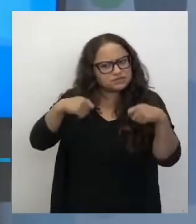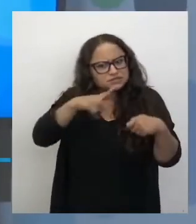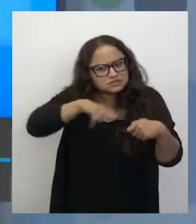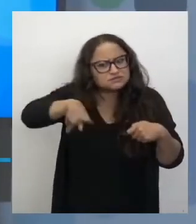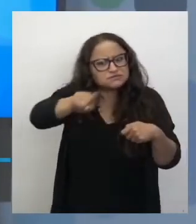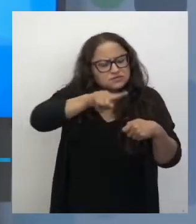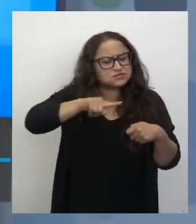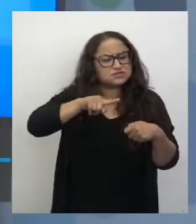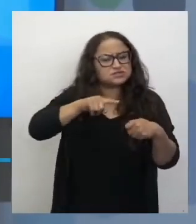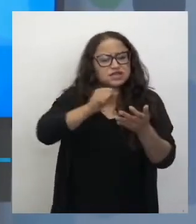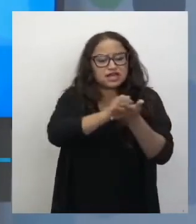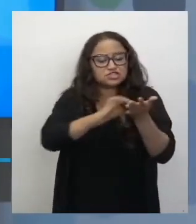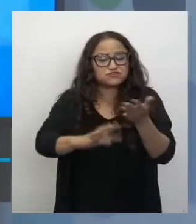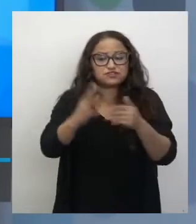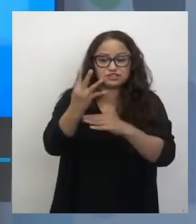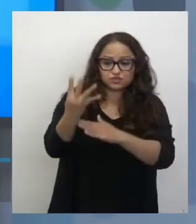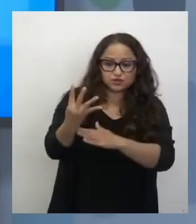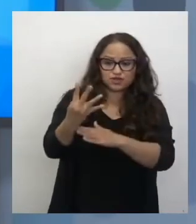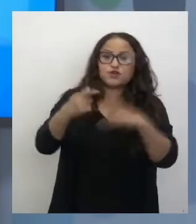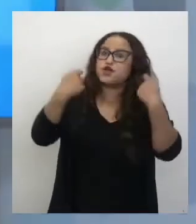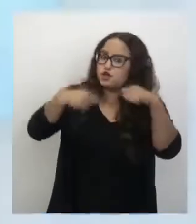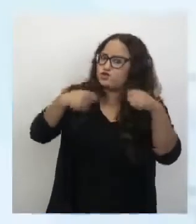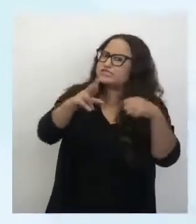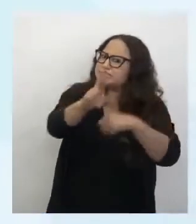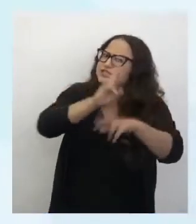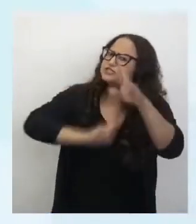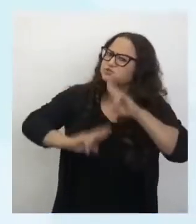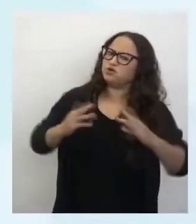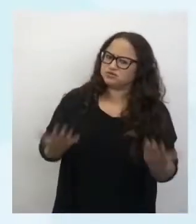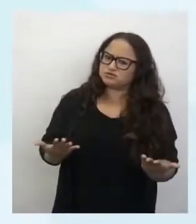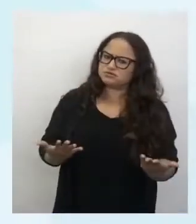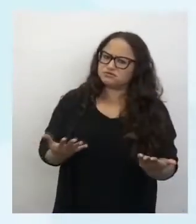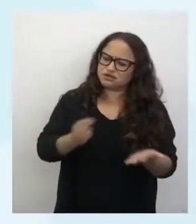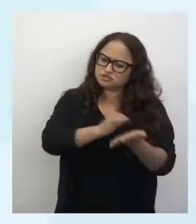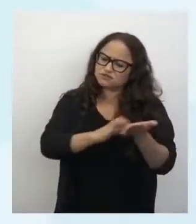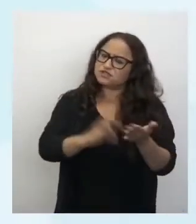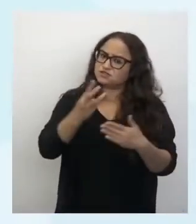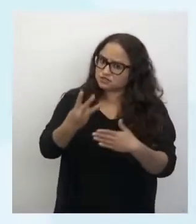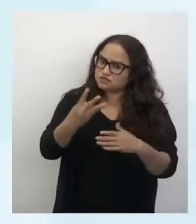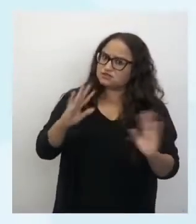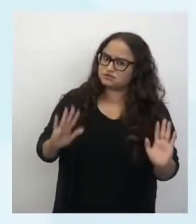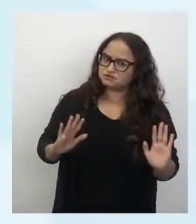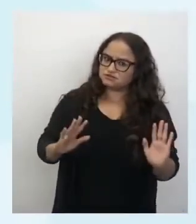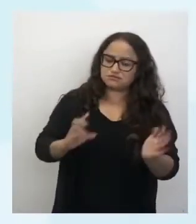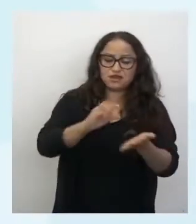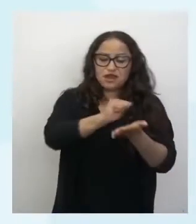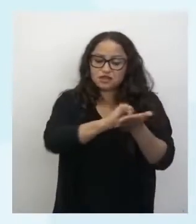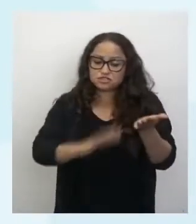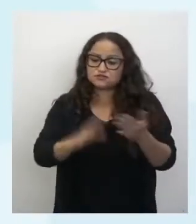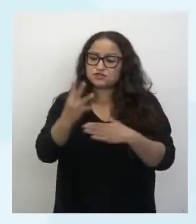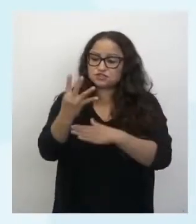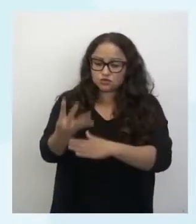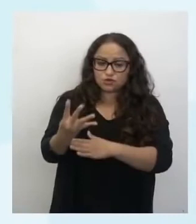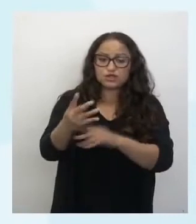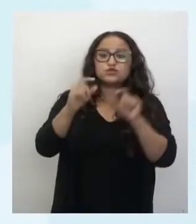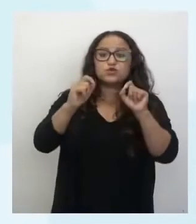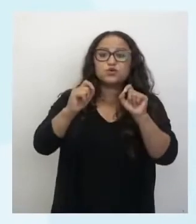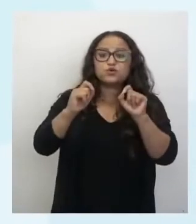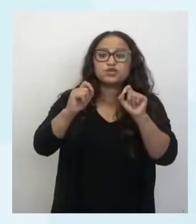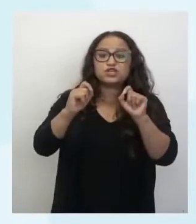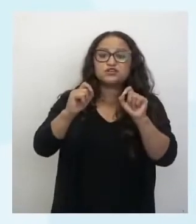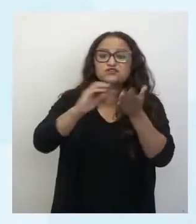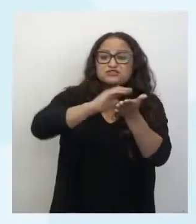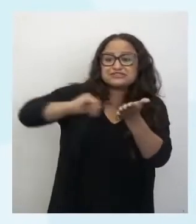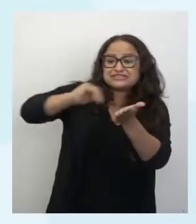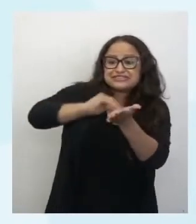pouco. Vamos para a atividade 4. Eu preciso dessa resposta da atividade 3. Atividade 4. As informações dispensadas, ou seja, essas que foram excluídas no texto